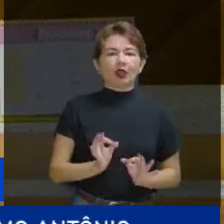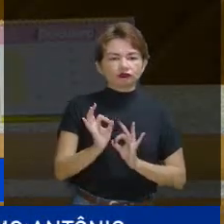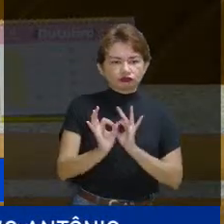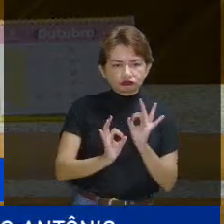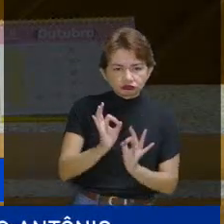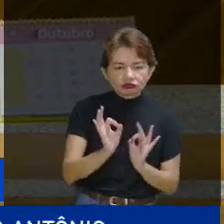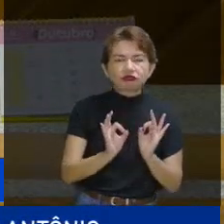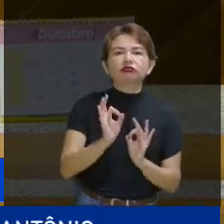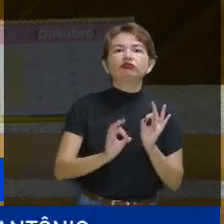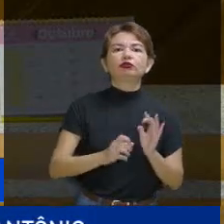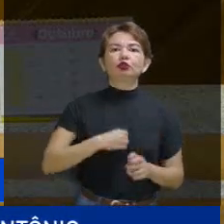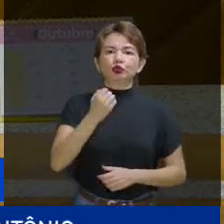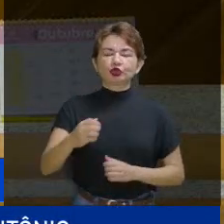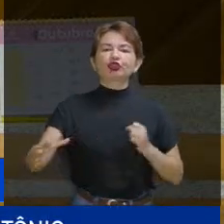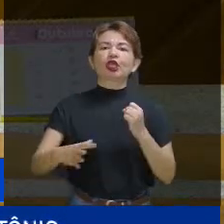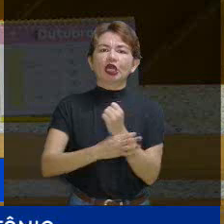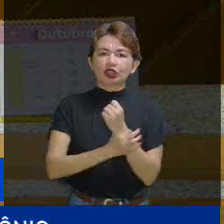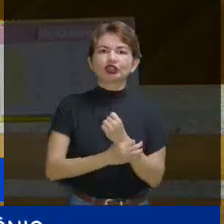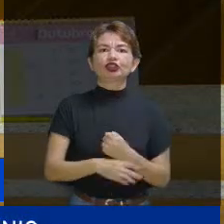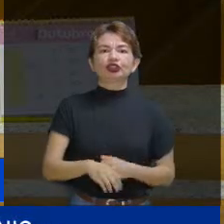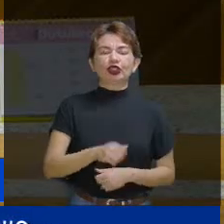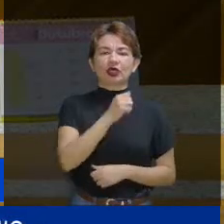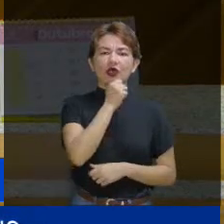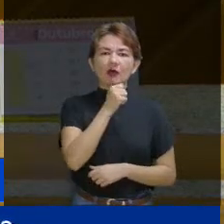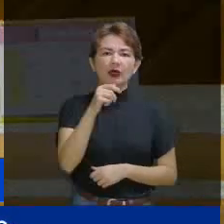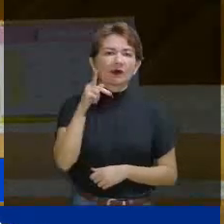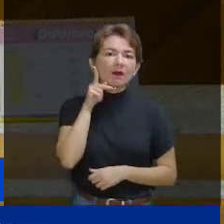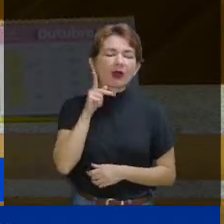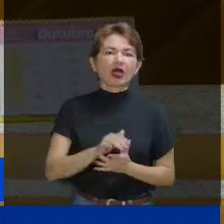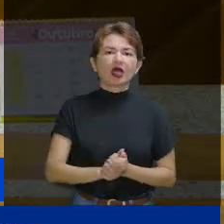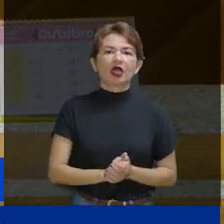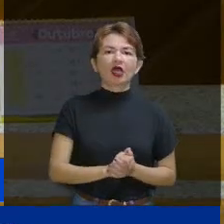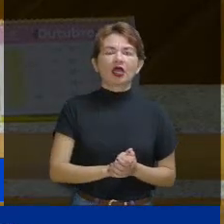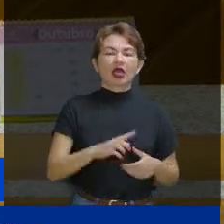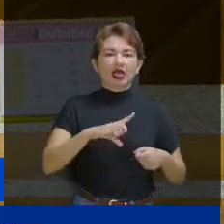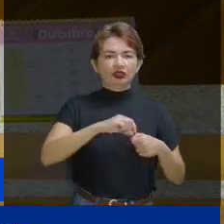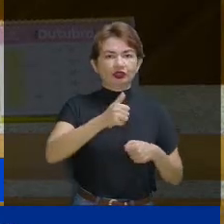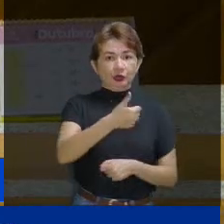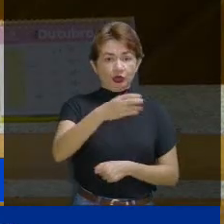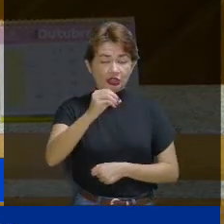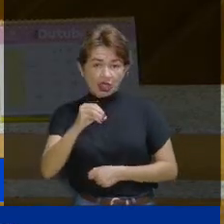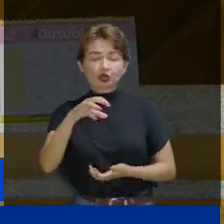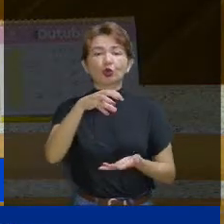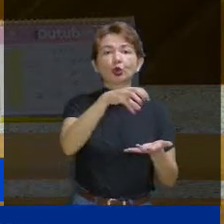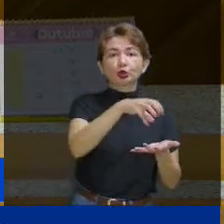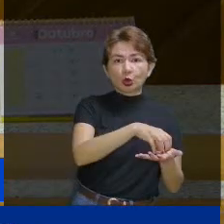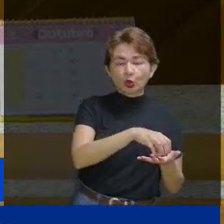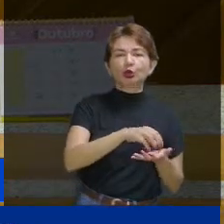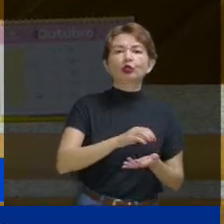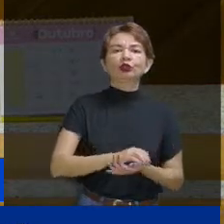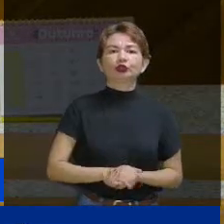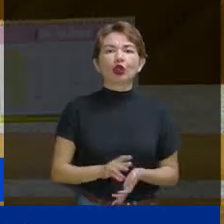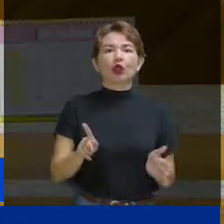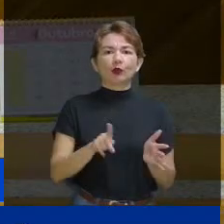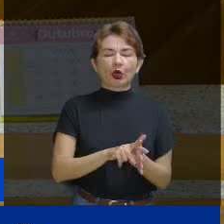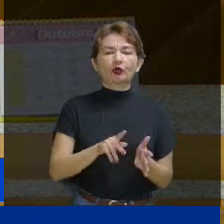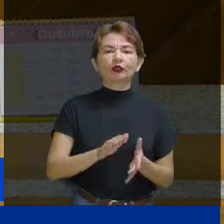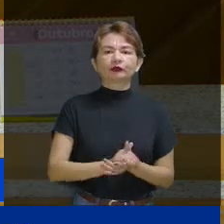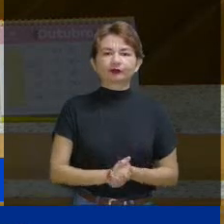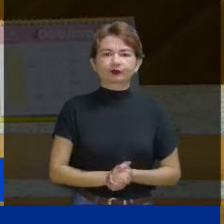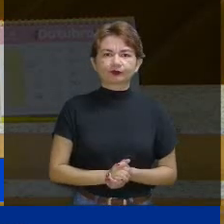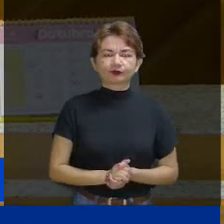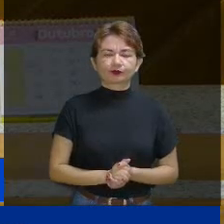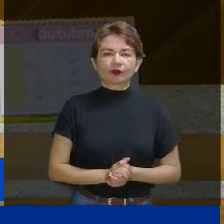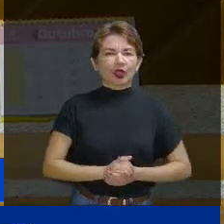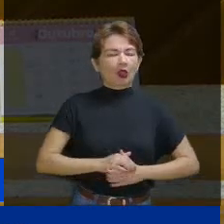das Garantias do Amapá, estabelecendo em seu artigo 10 que os núcleos regionais eleitorais das garantias deveriam